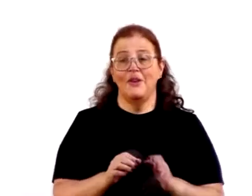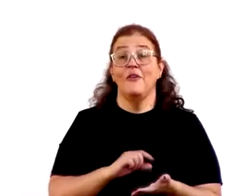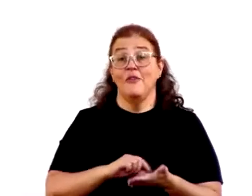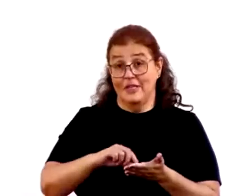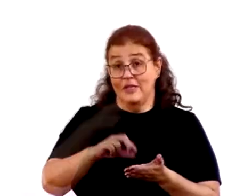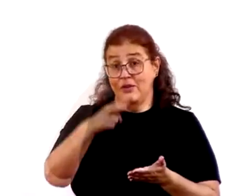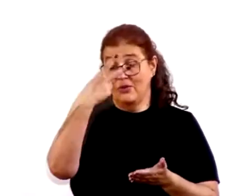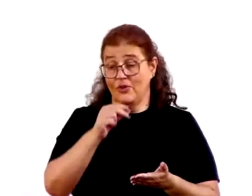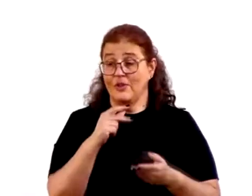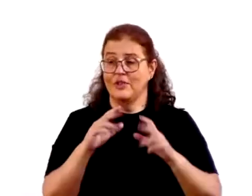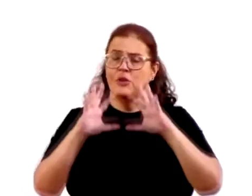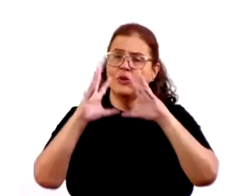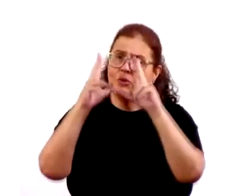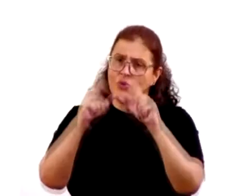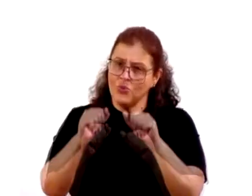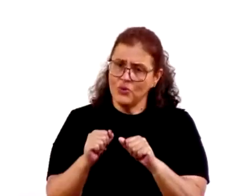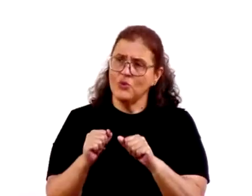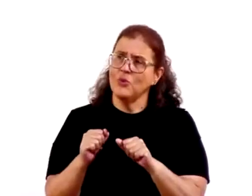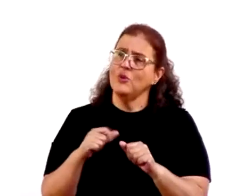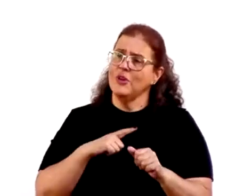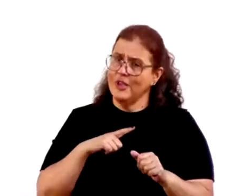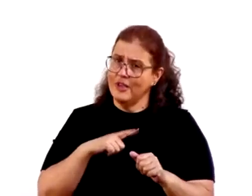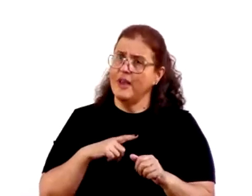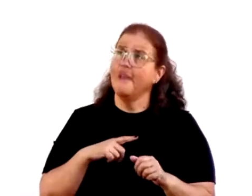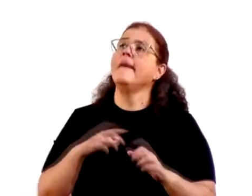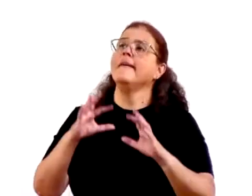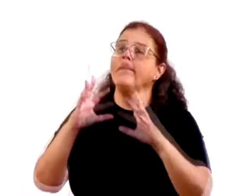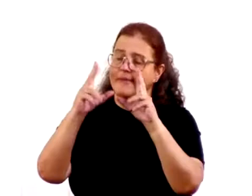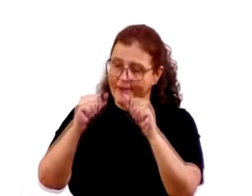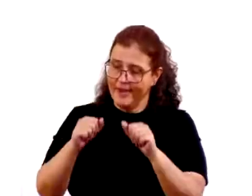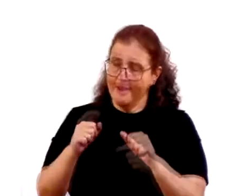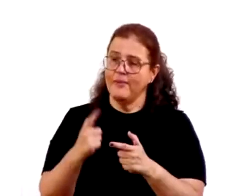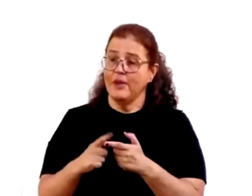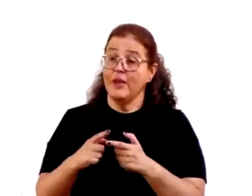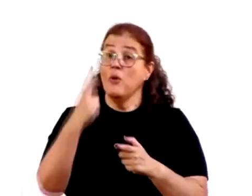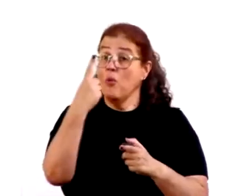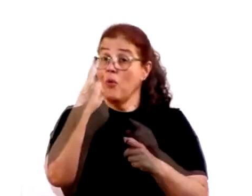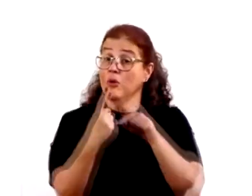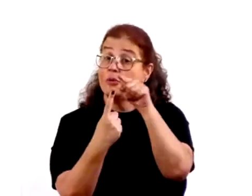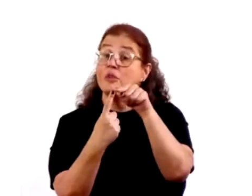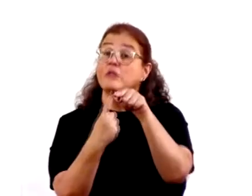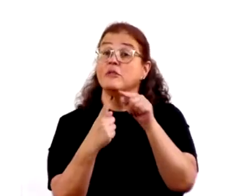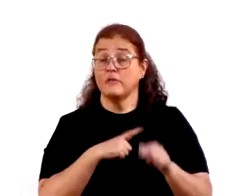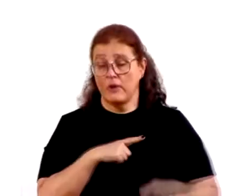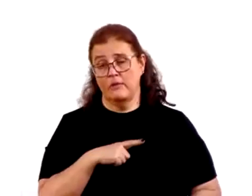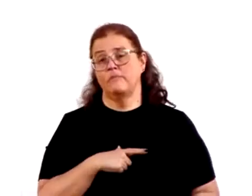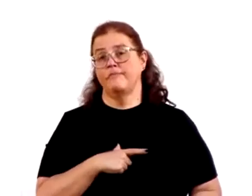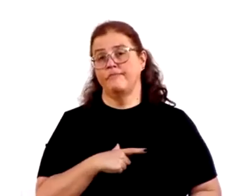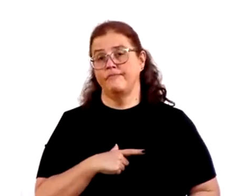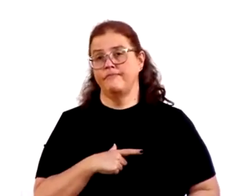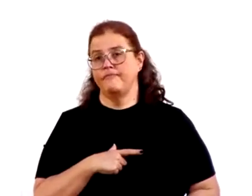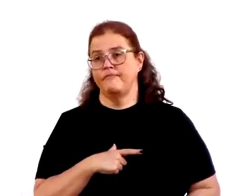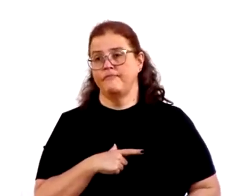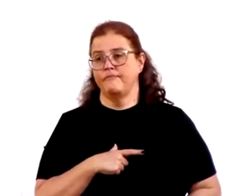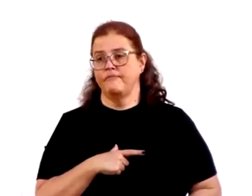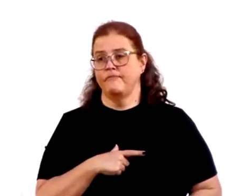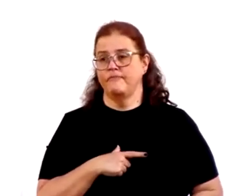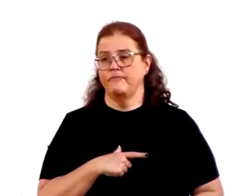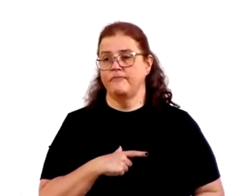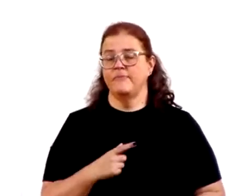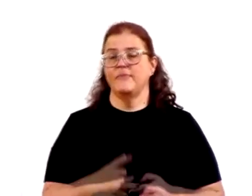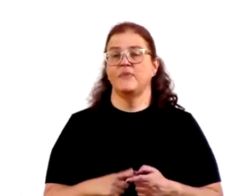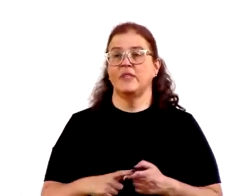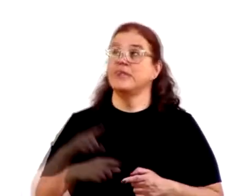dizendo, tudo que existe não existe por acaso. Pertence ao Senhor, mas ele não herdou nada.